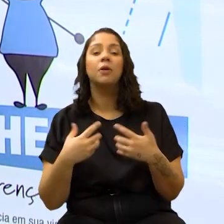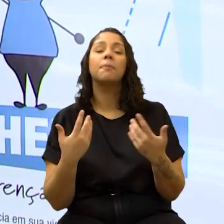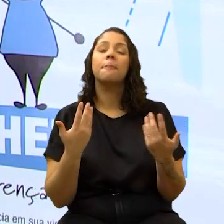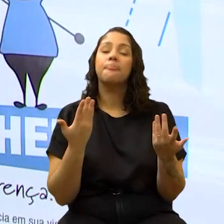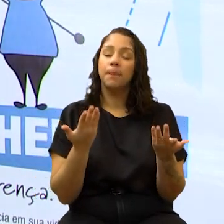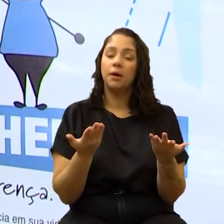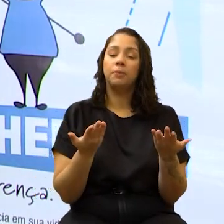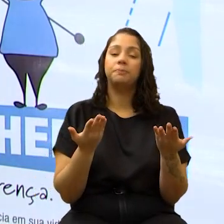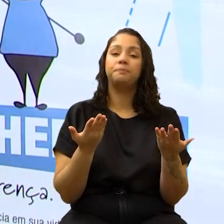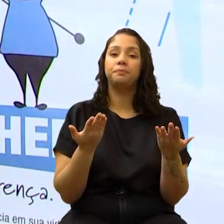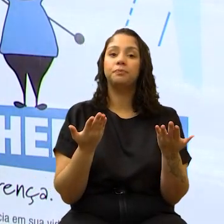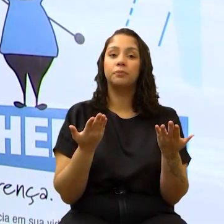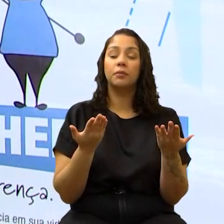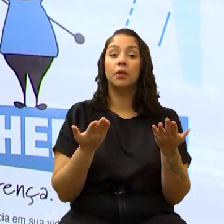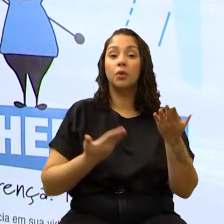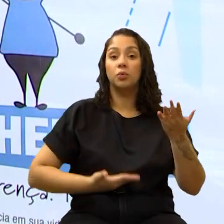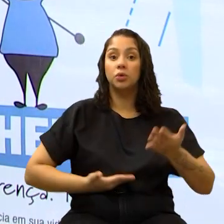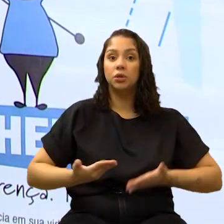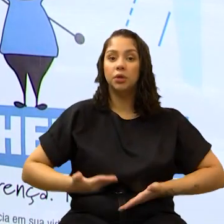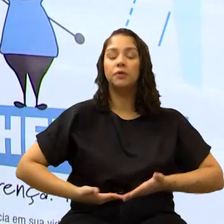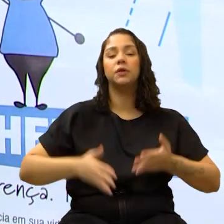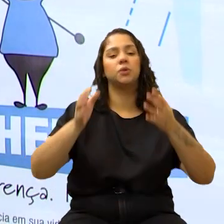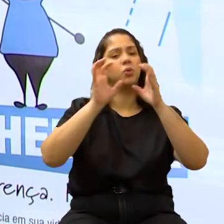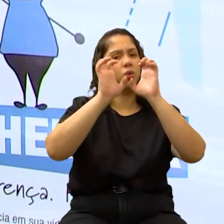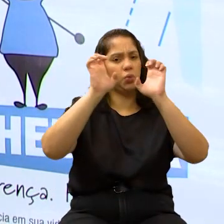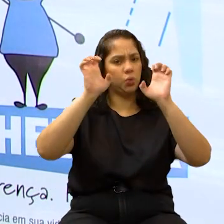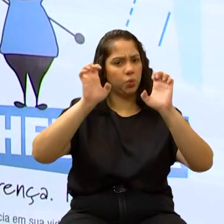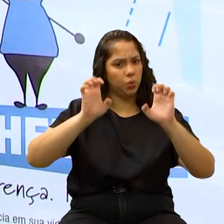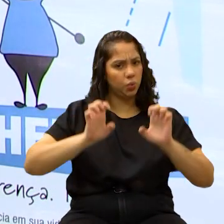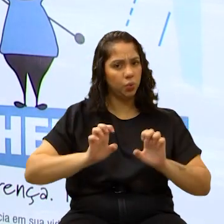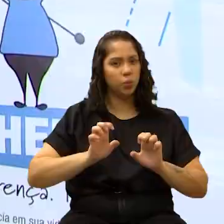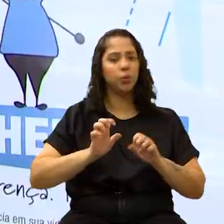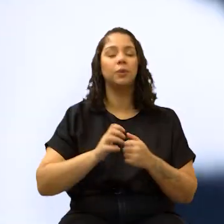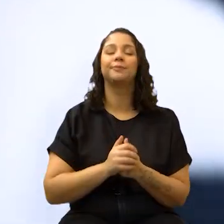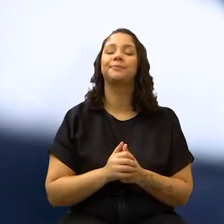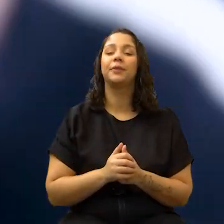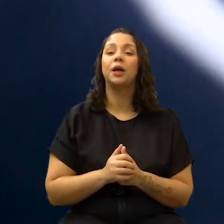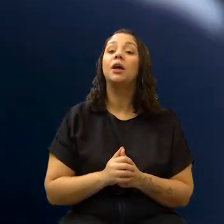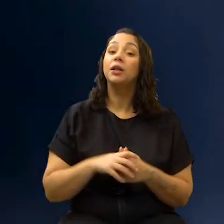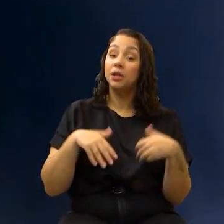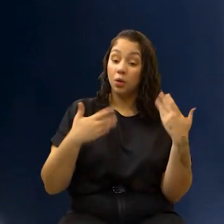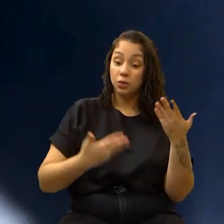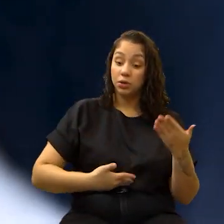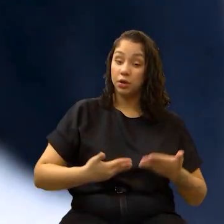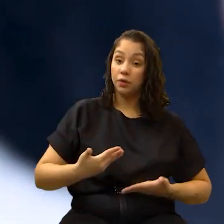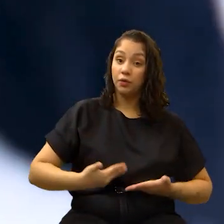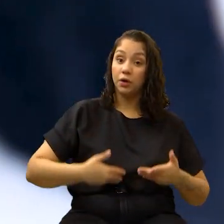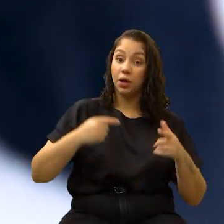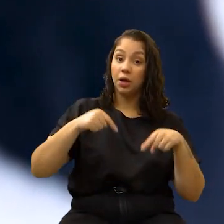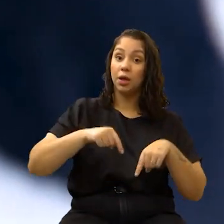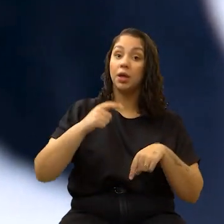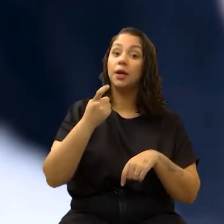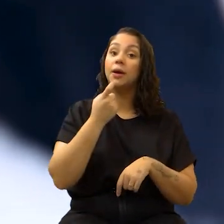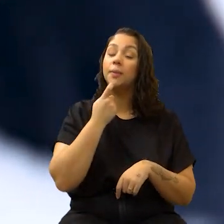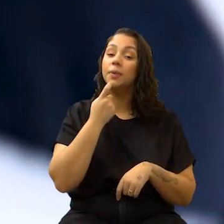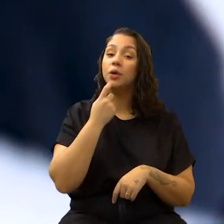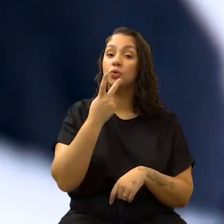funcionava. Então, o serviço foi se estruturando, né? Passaram pelo serviço de